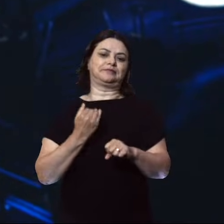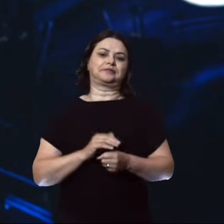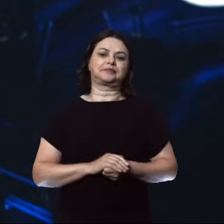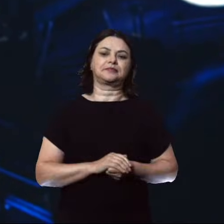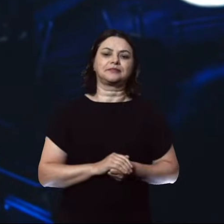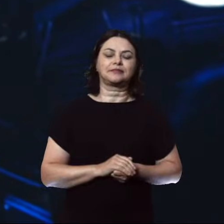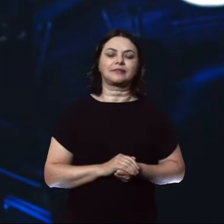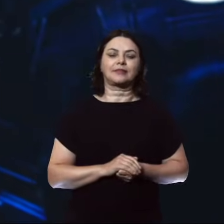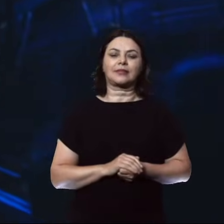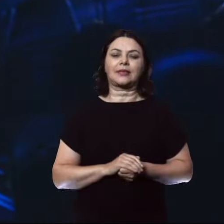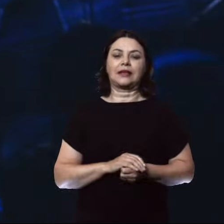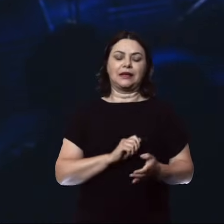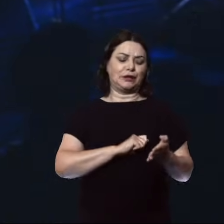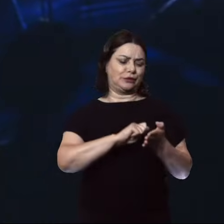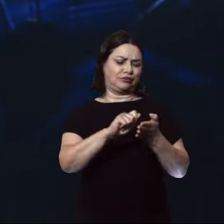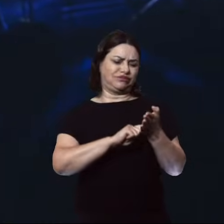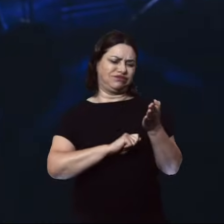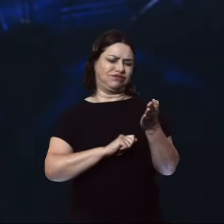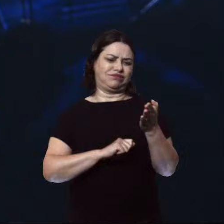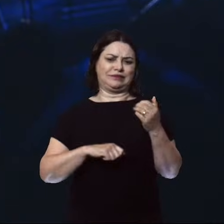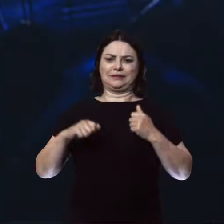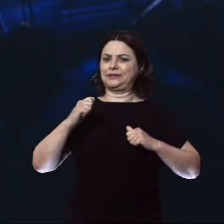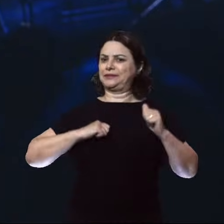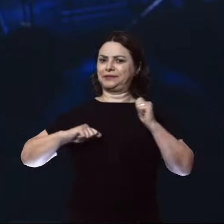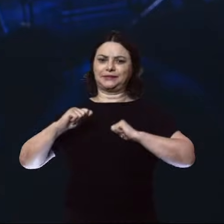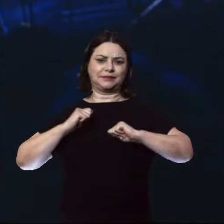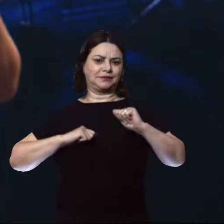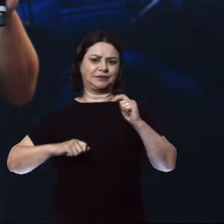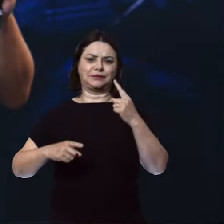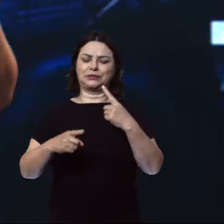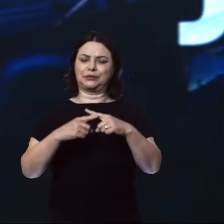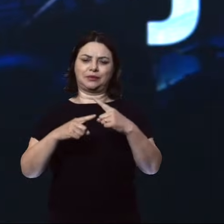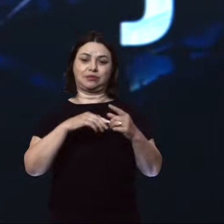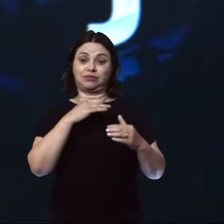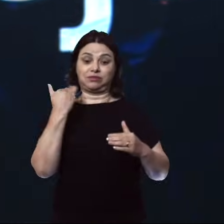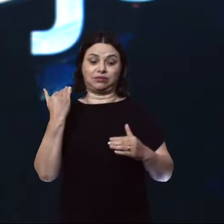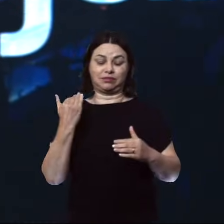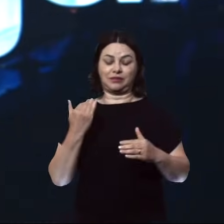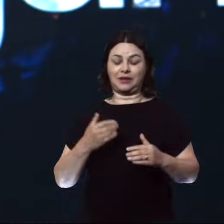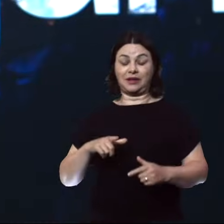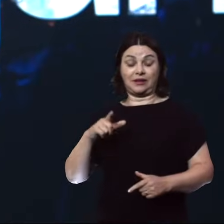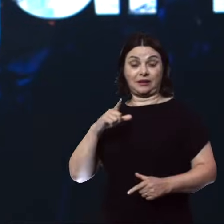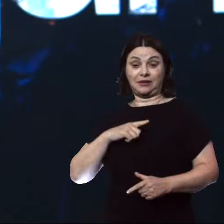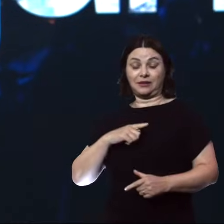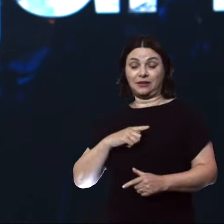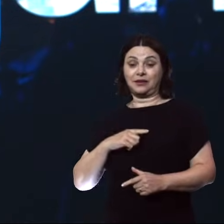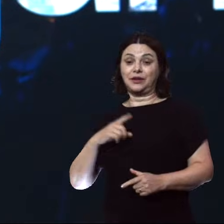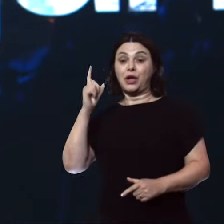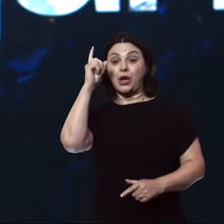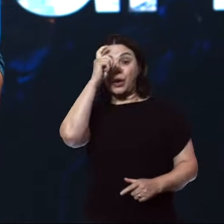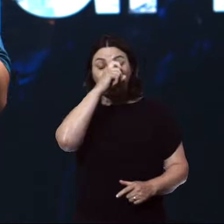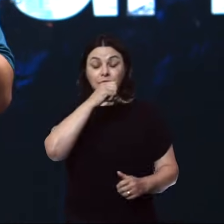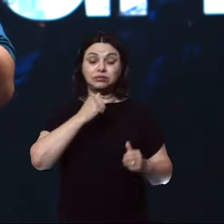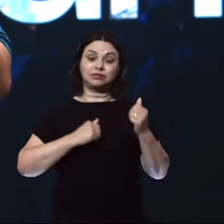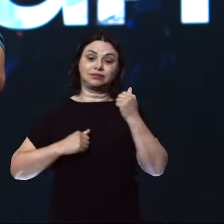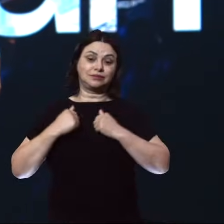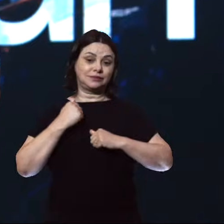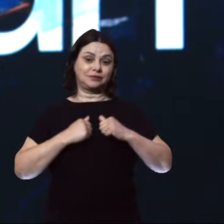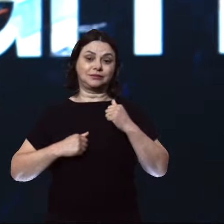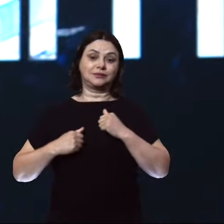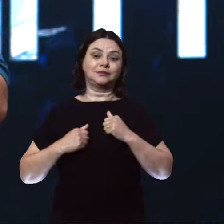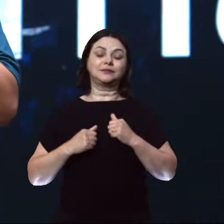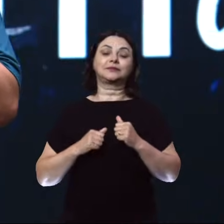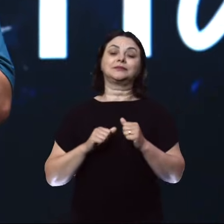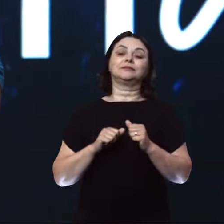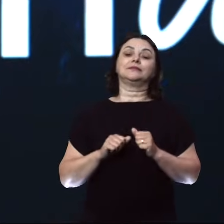escreve desesperado porque vai morrer, desesperado porque vai passar por aflições, mas ele escreve preocupado com aquele discípulo